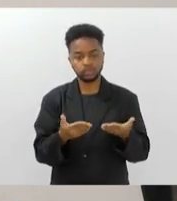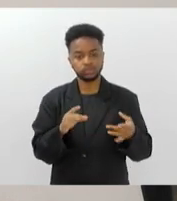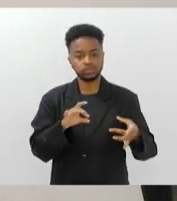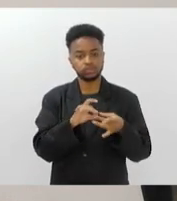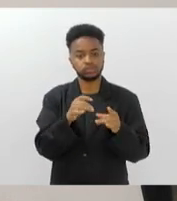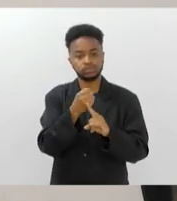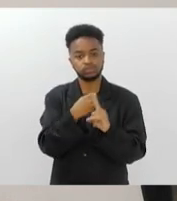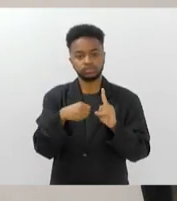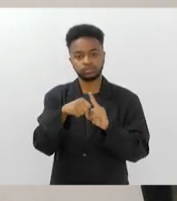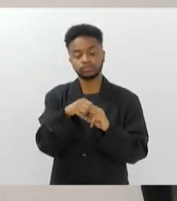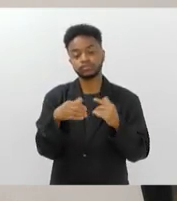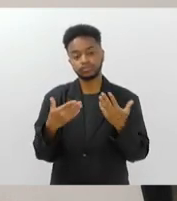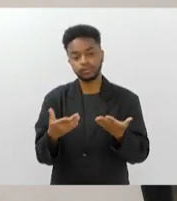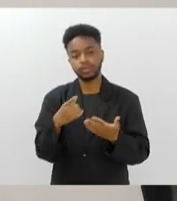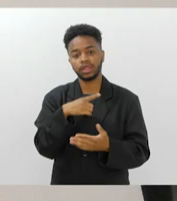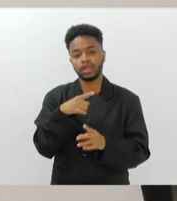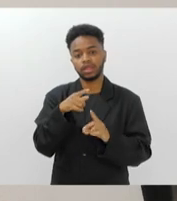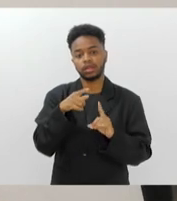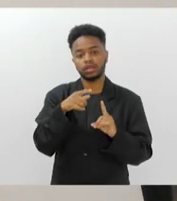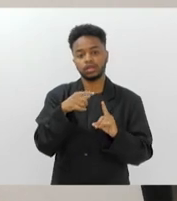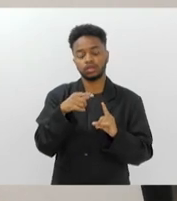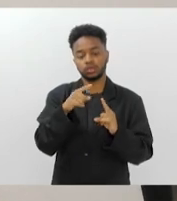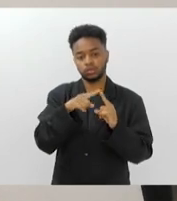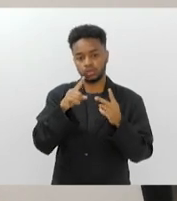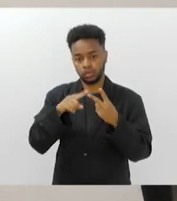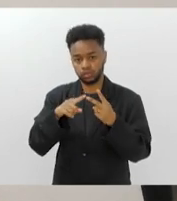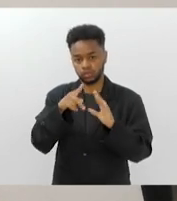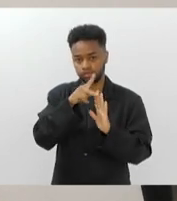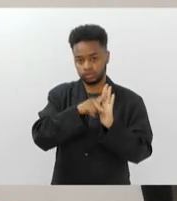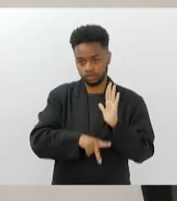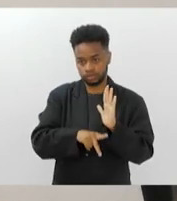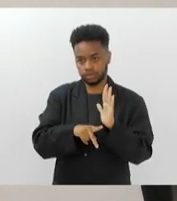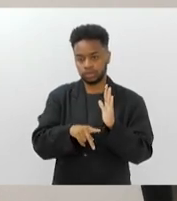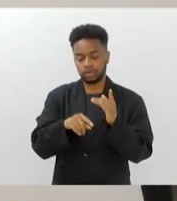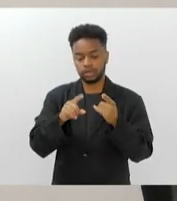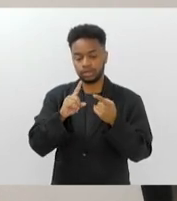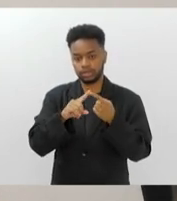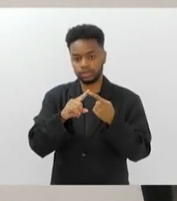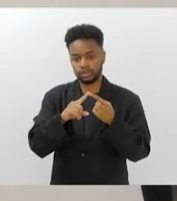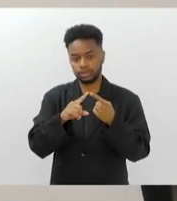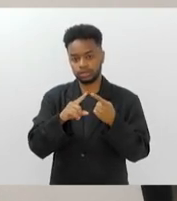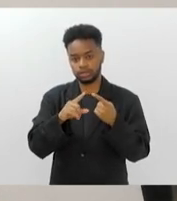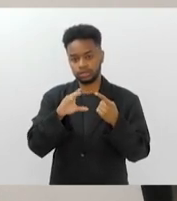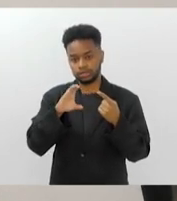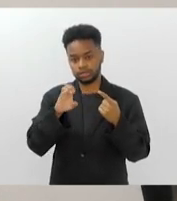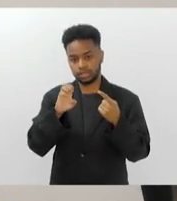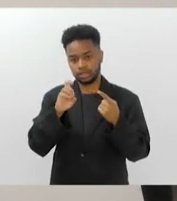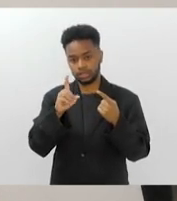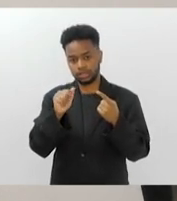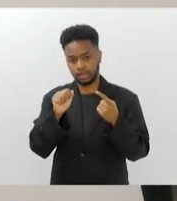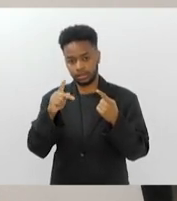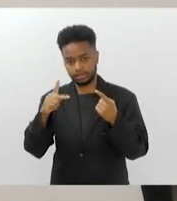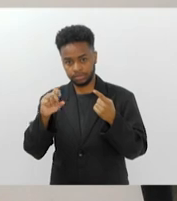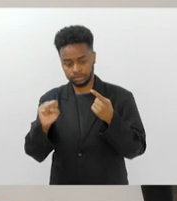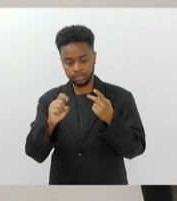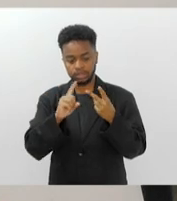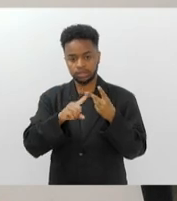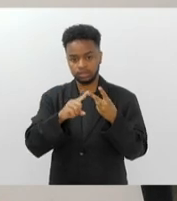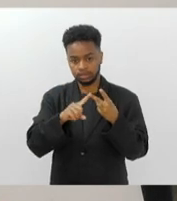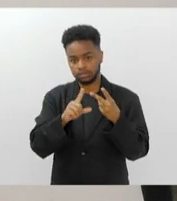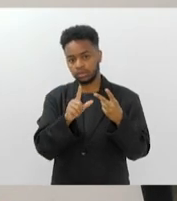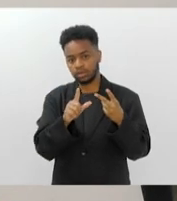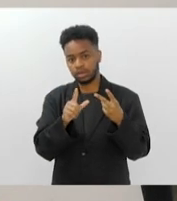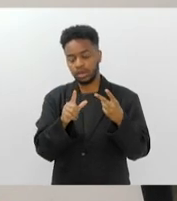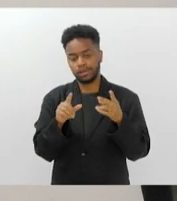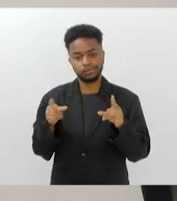sociedade civil né Nós temos dois projetos além desse da cedaps nós temos um outro projeto também que é com eh um passeio criar